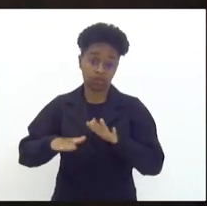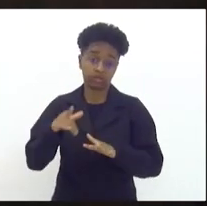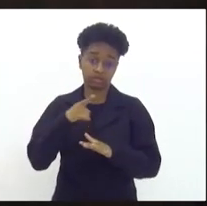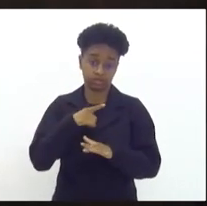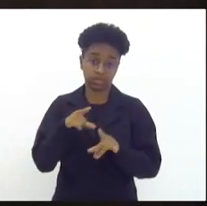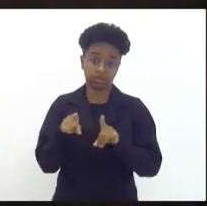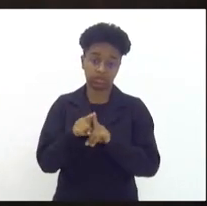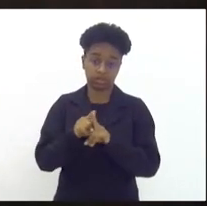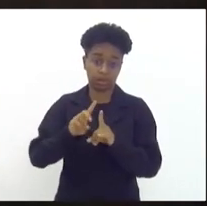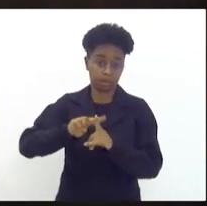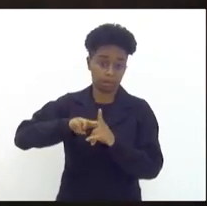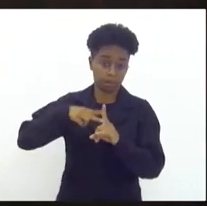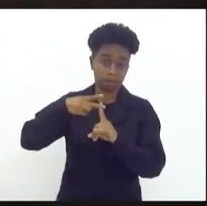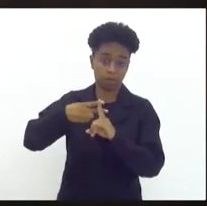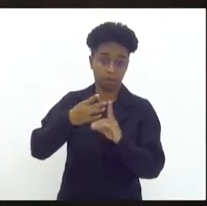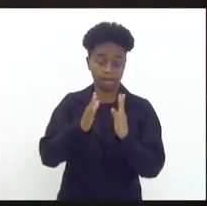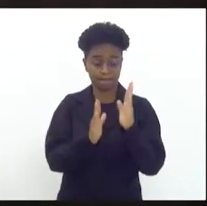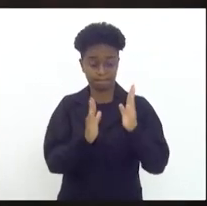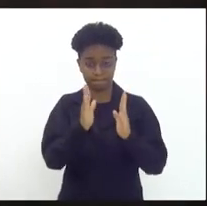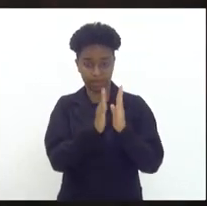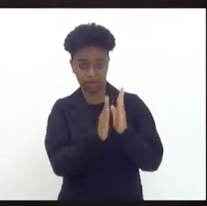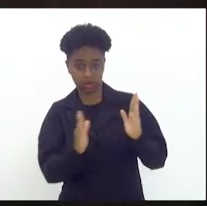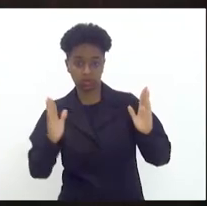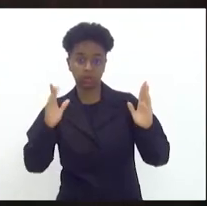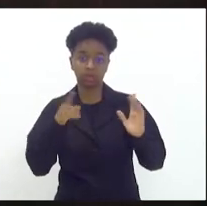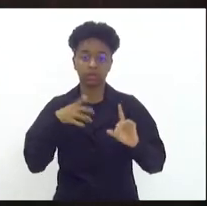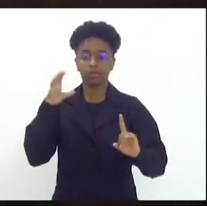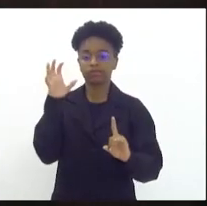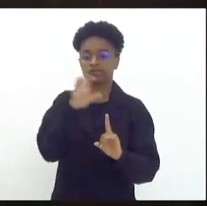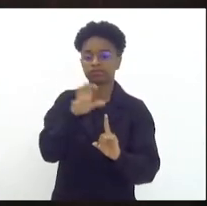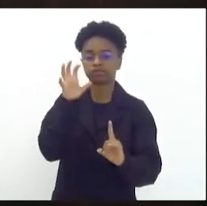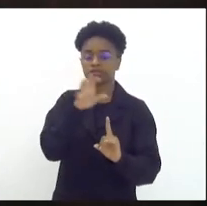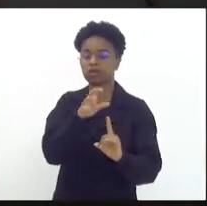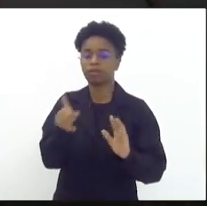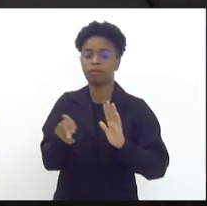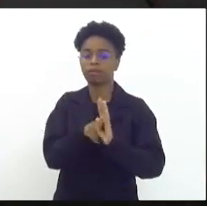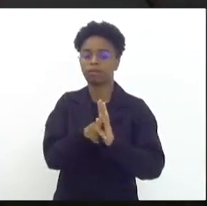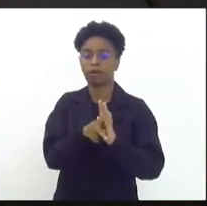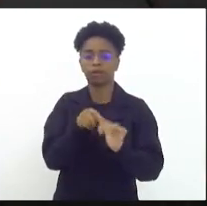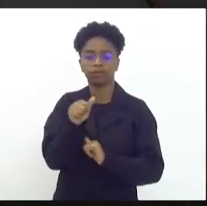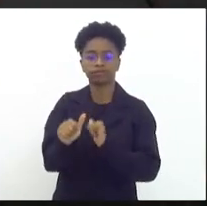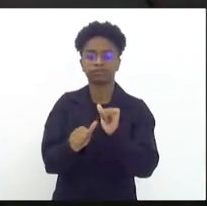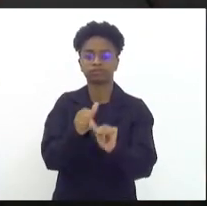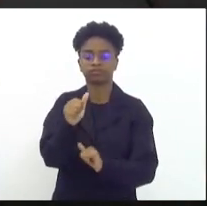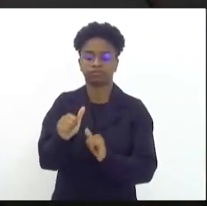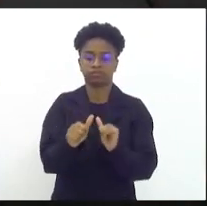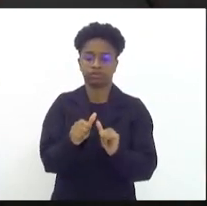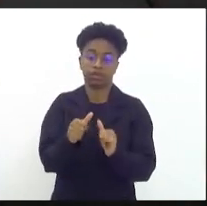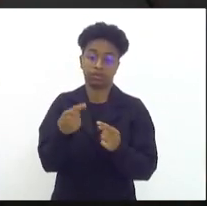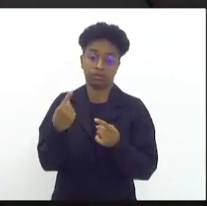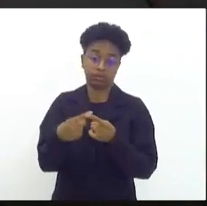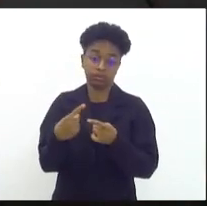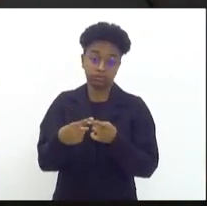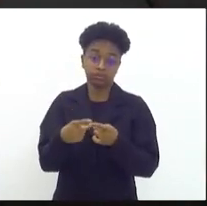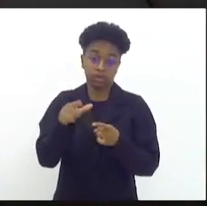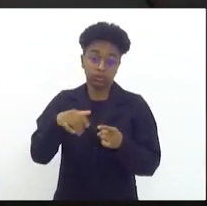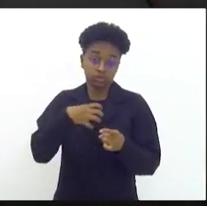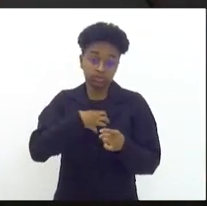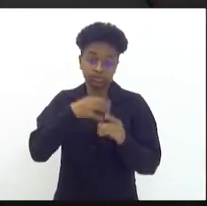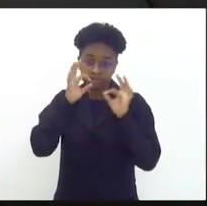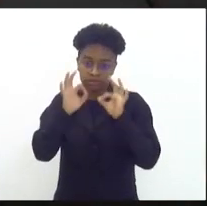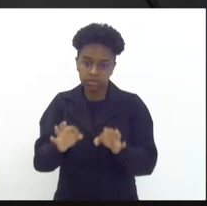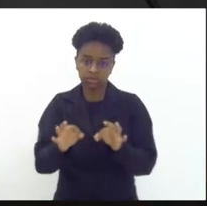a carga aumentada nessa reforma vai vir uma pressão para reforma da tributação sobre a folha que é a forma correta